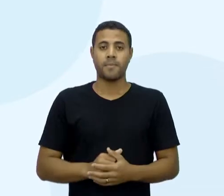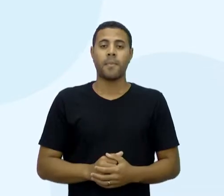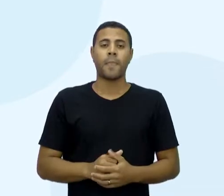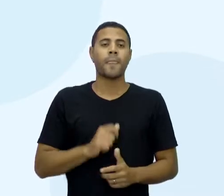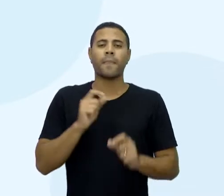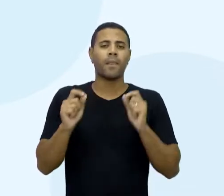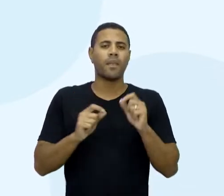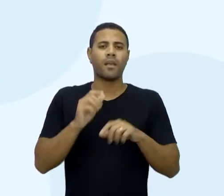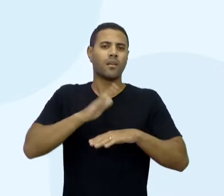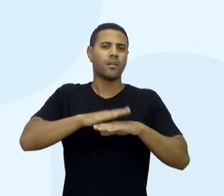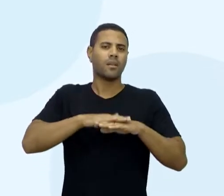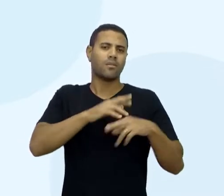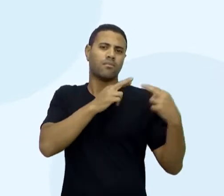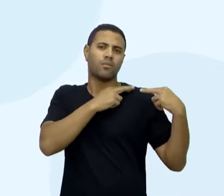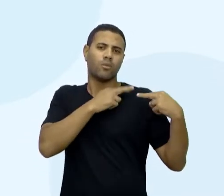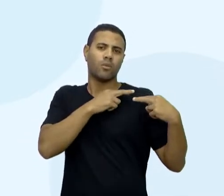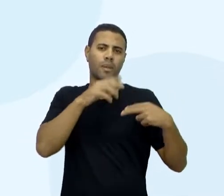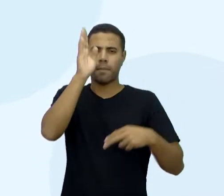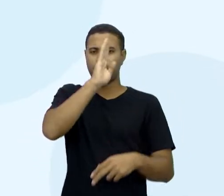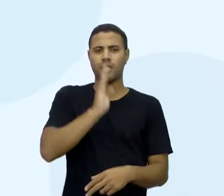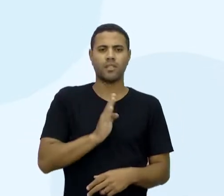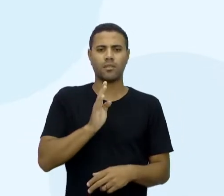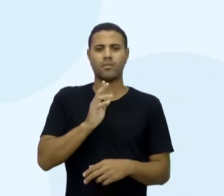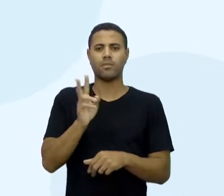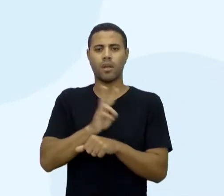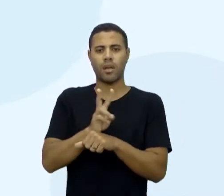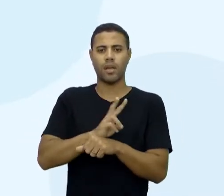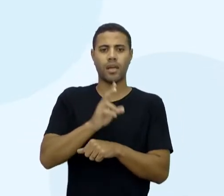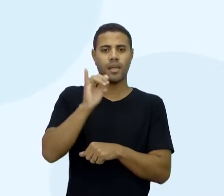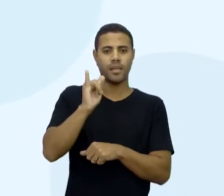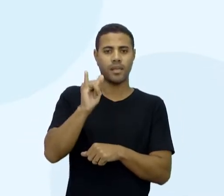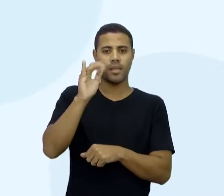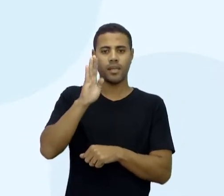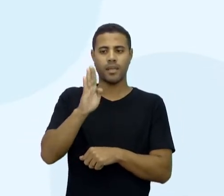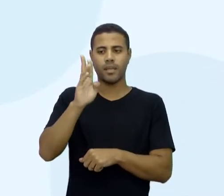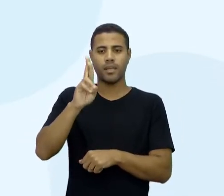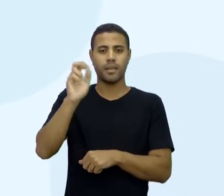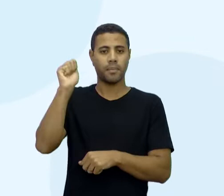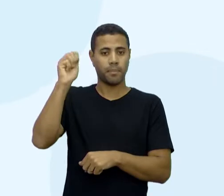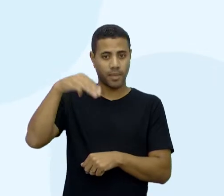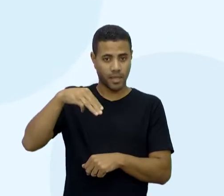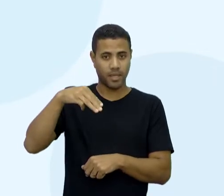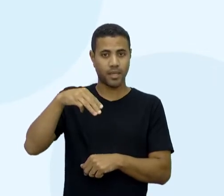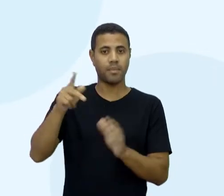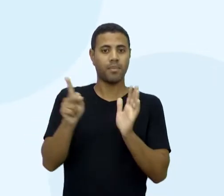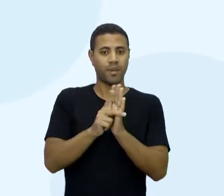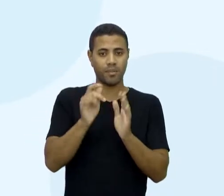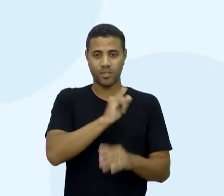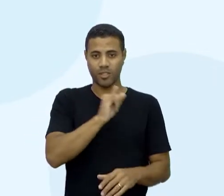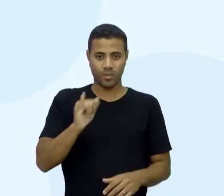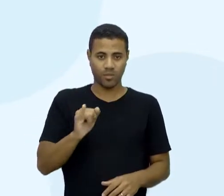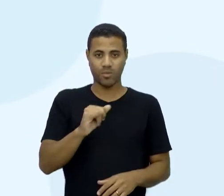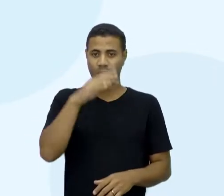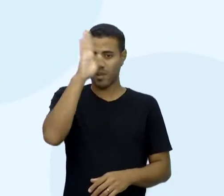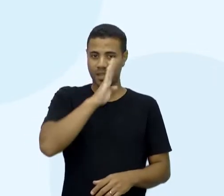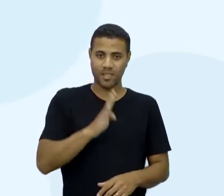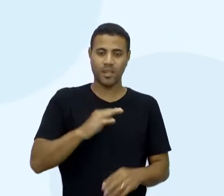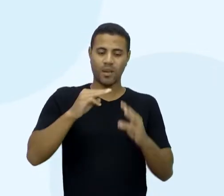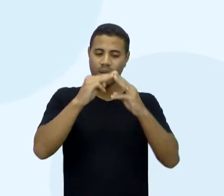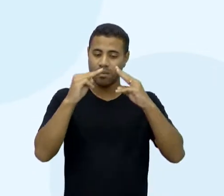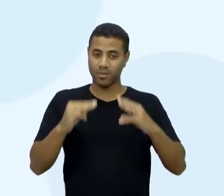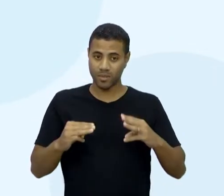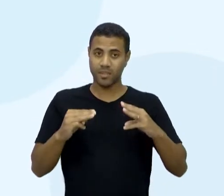Quem é que cuida dos museus aqui no Brasil? É o IBRAM, é o Instituto Brasileiro de Museus, tá? Ele